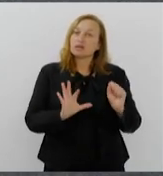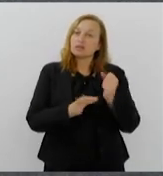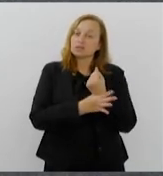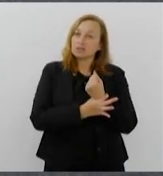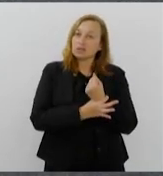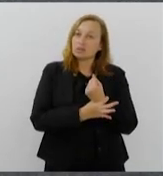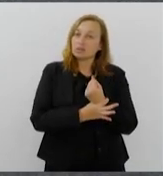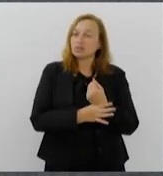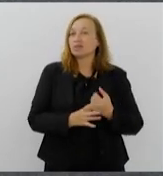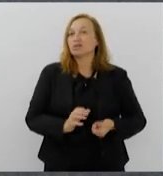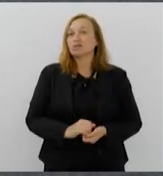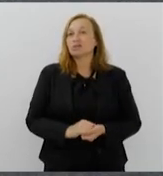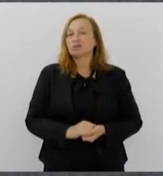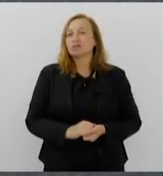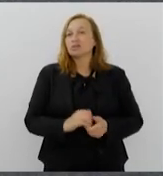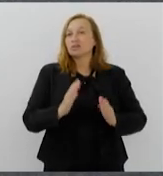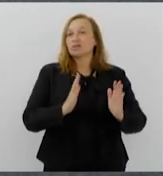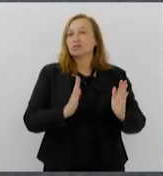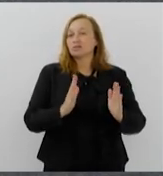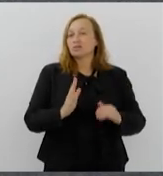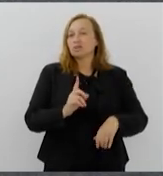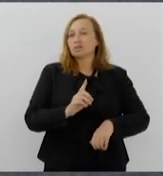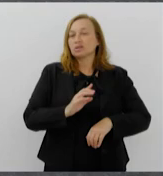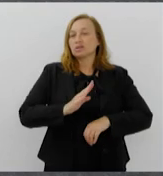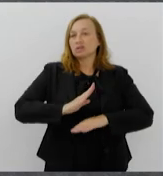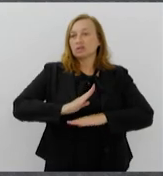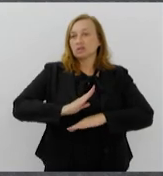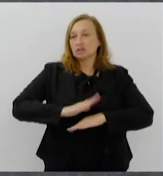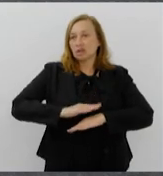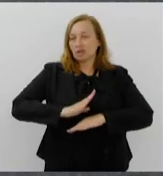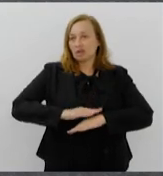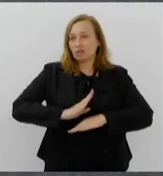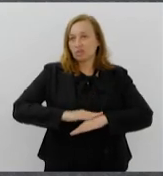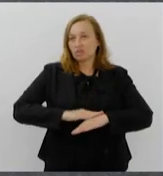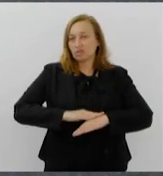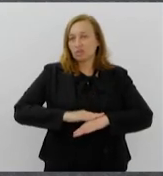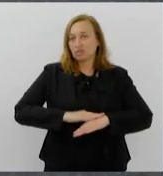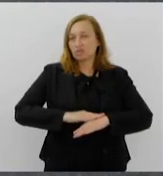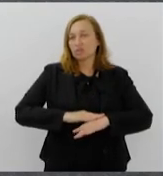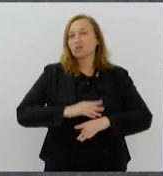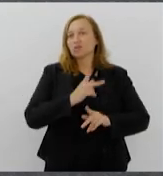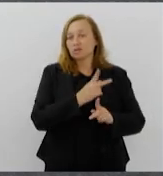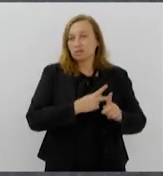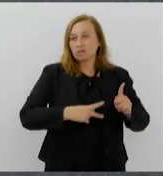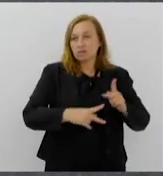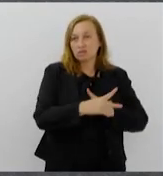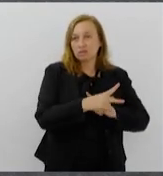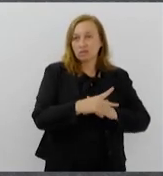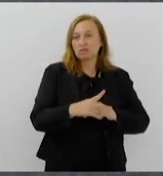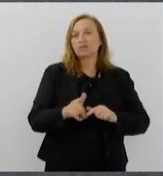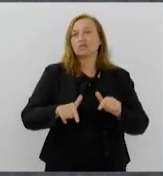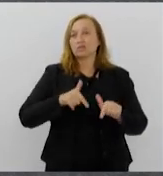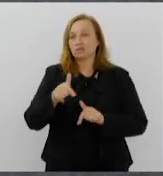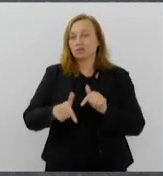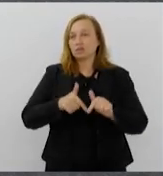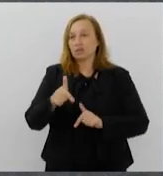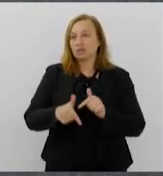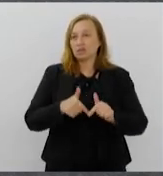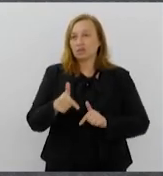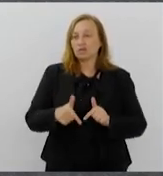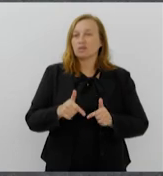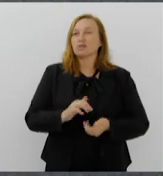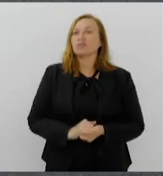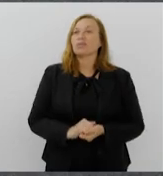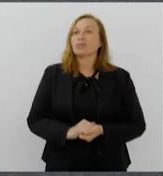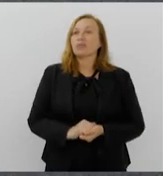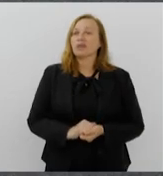uma certidão por tempo de serviço, por tempo de contribuição para fins de averbação no regime próprio